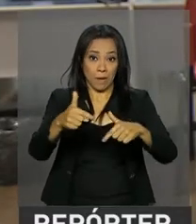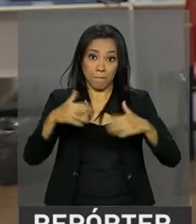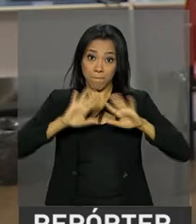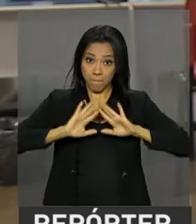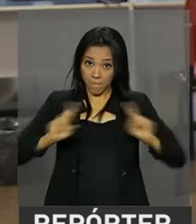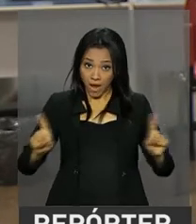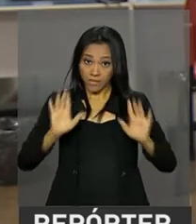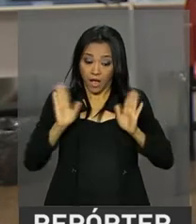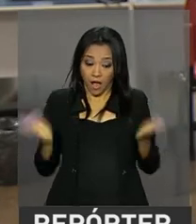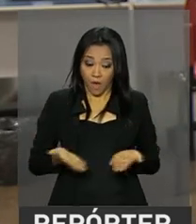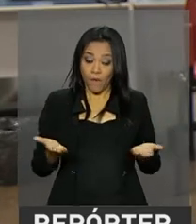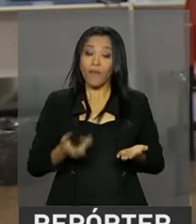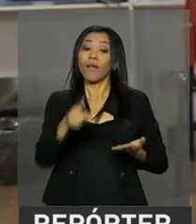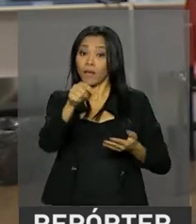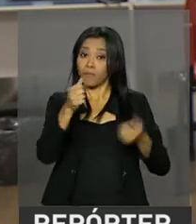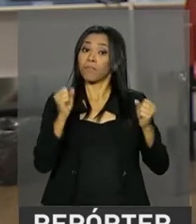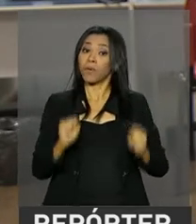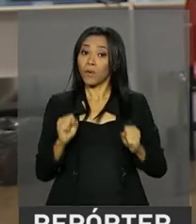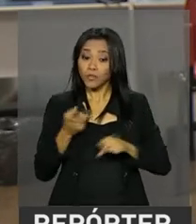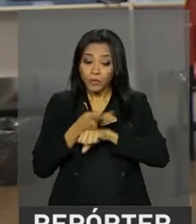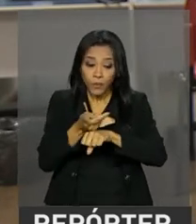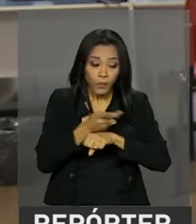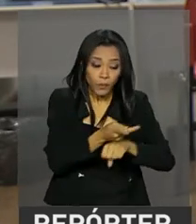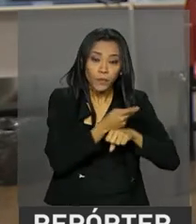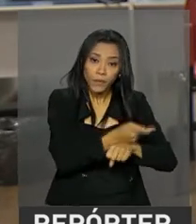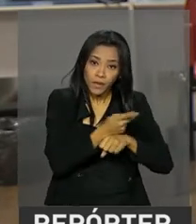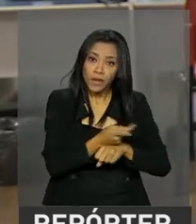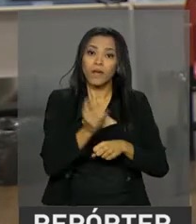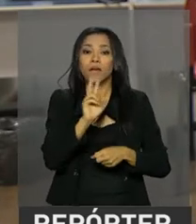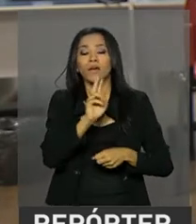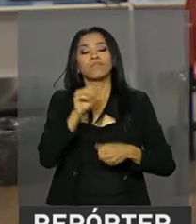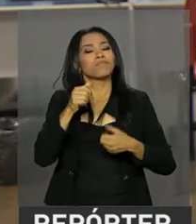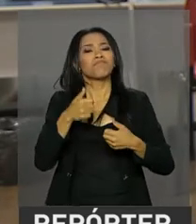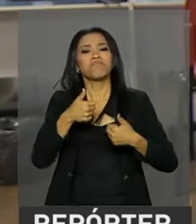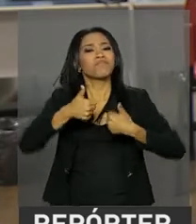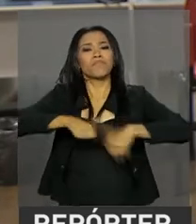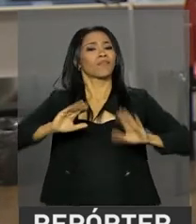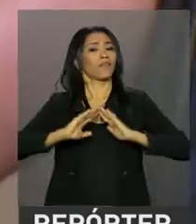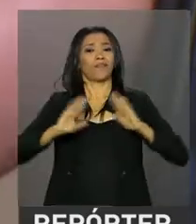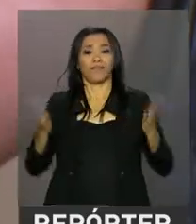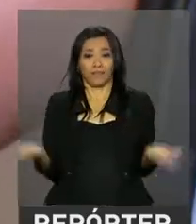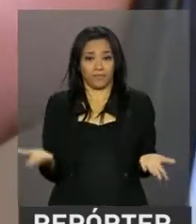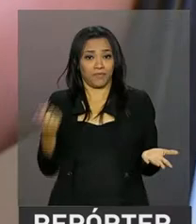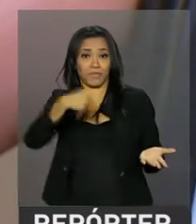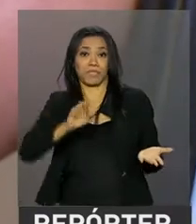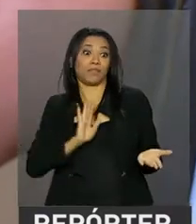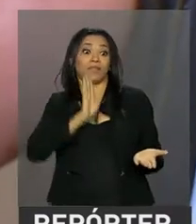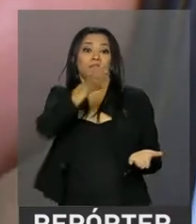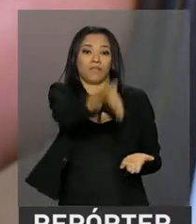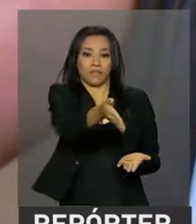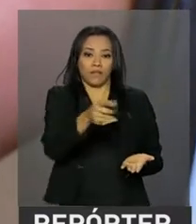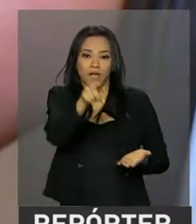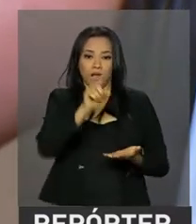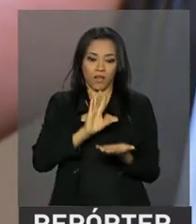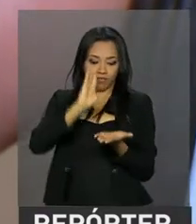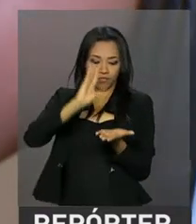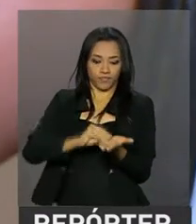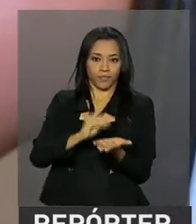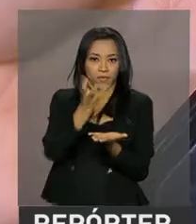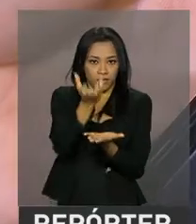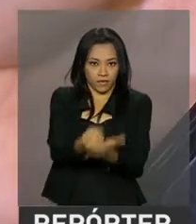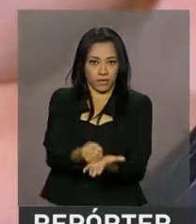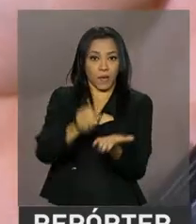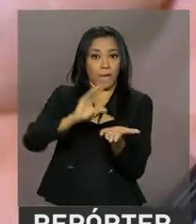ela vai poder acompanhar as vagas de se candidatar a uma delas sem sair de casa eliúde baixou o aplicativo cine